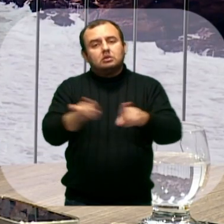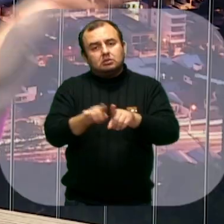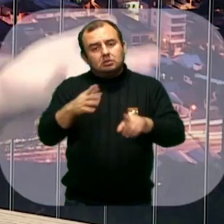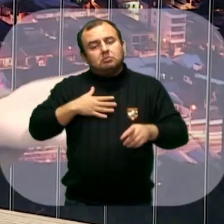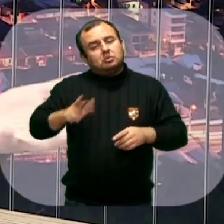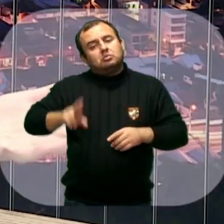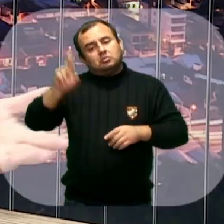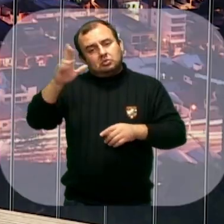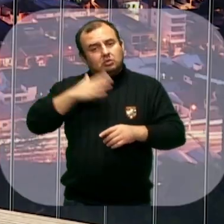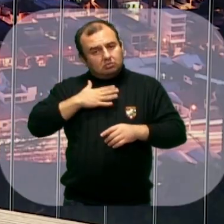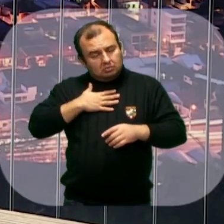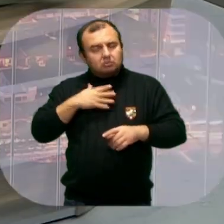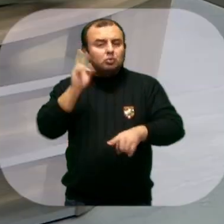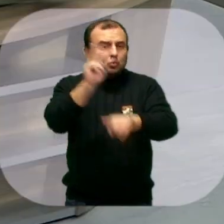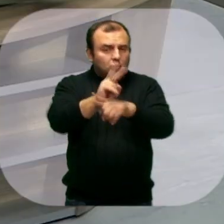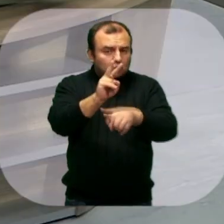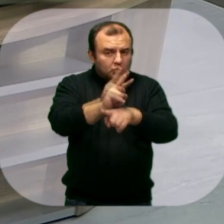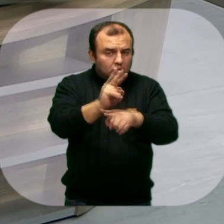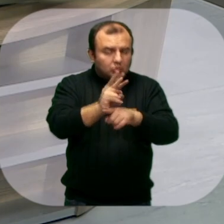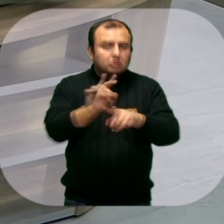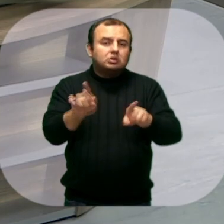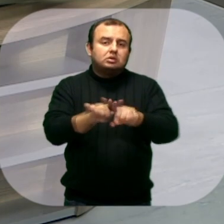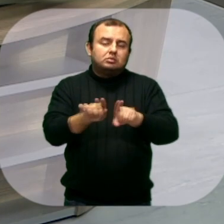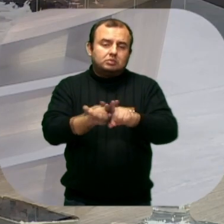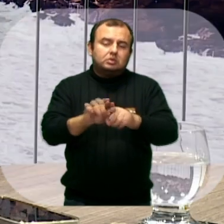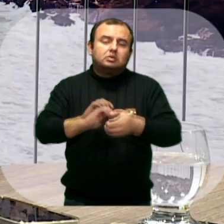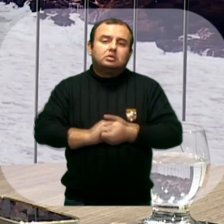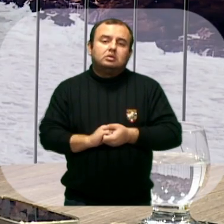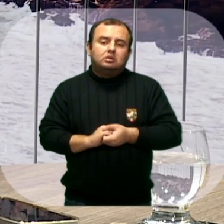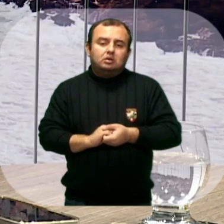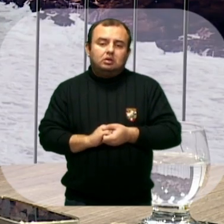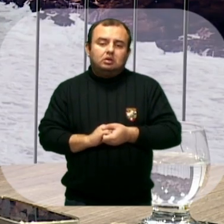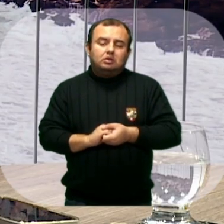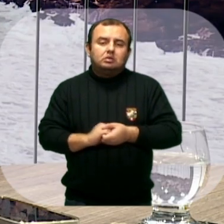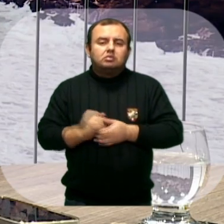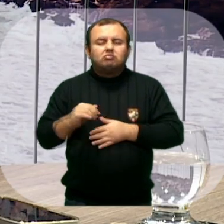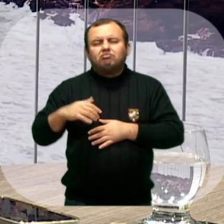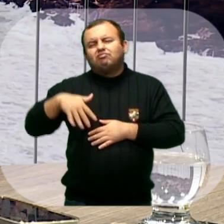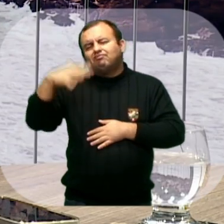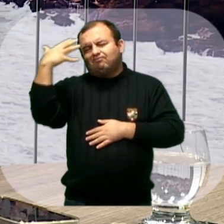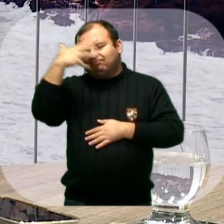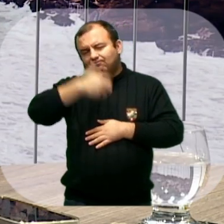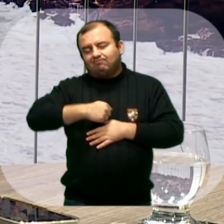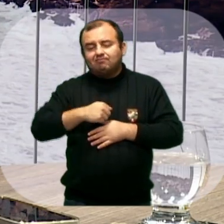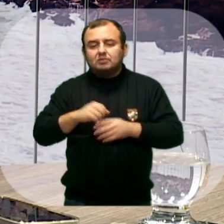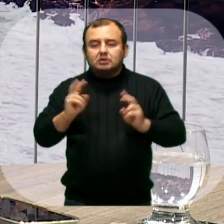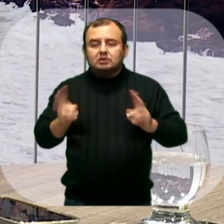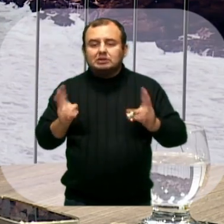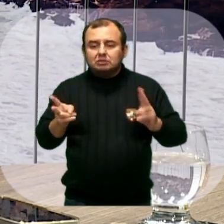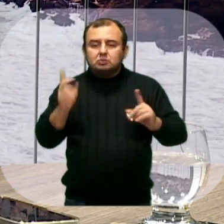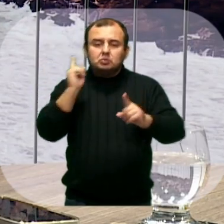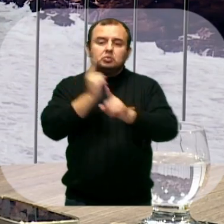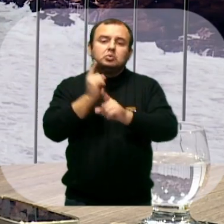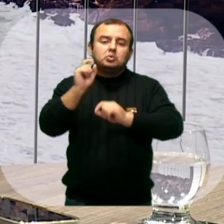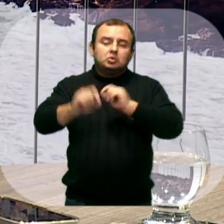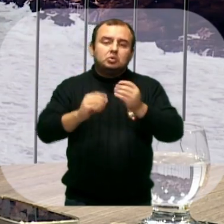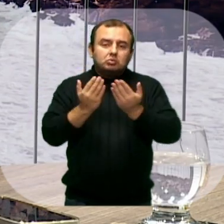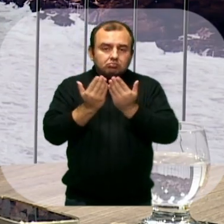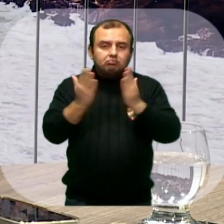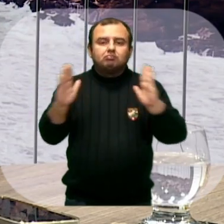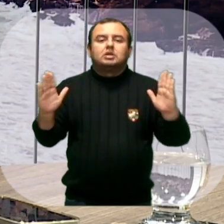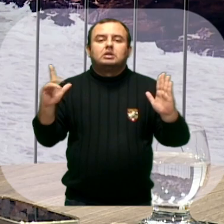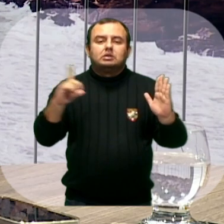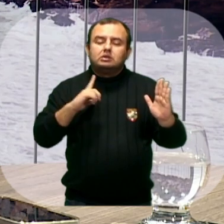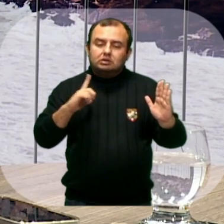dono tem que cuidar, né? E assim, o mais bonito, que nós sempre encontramos portas